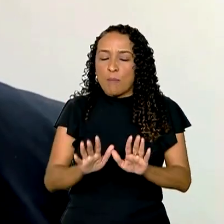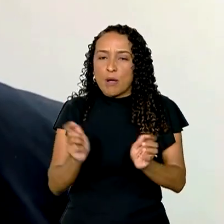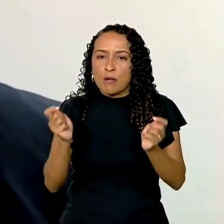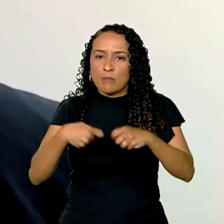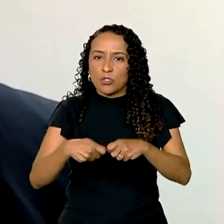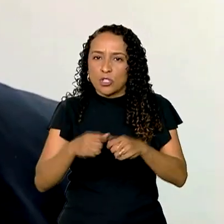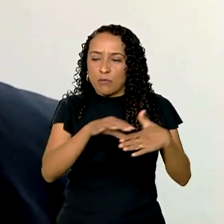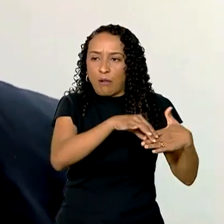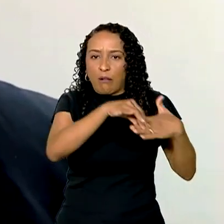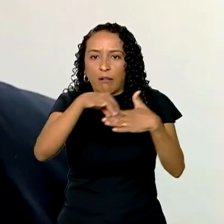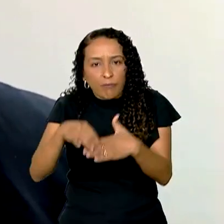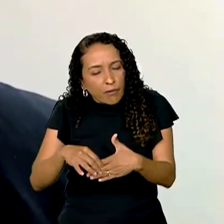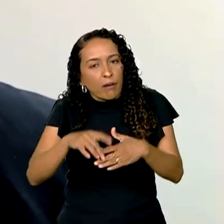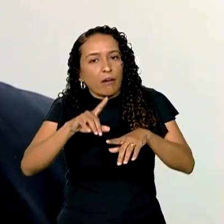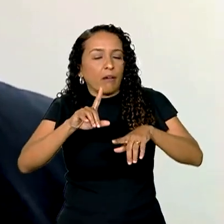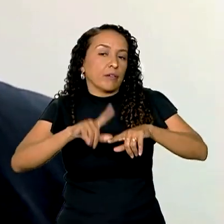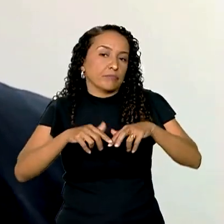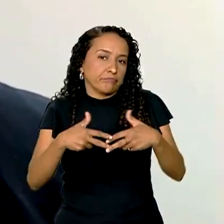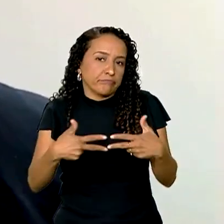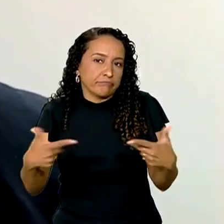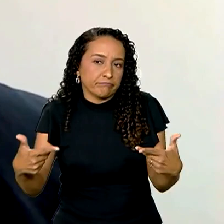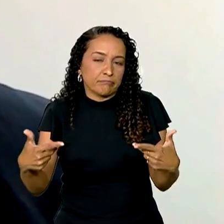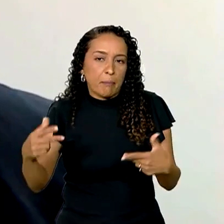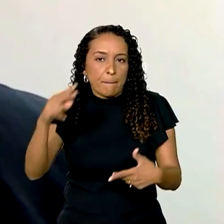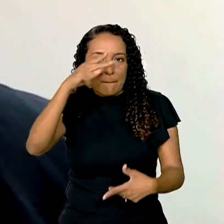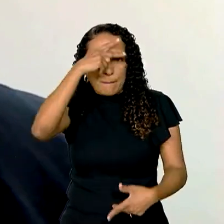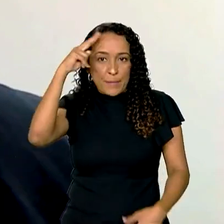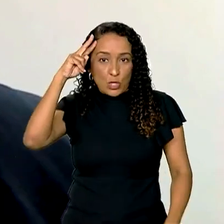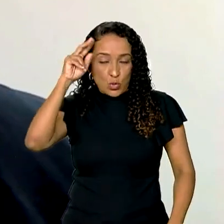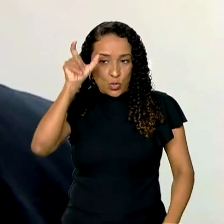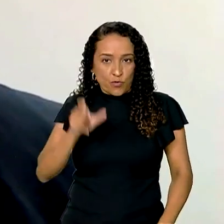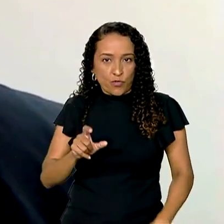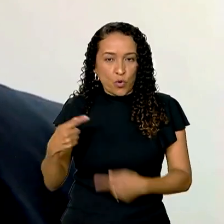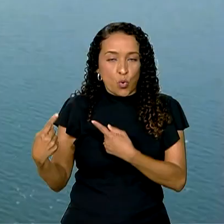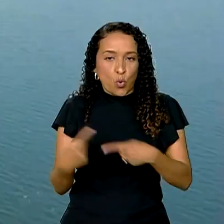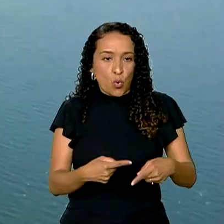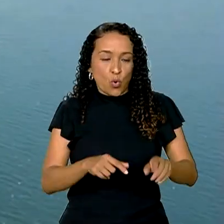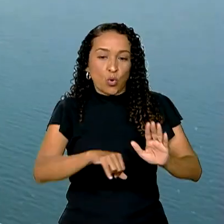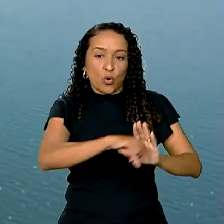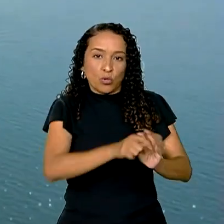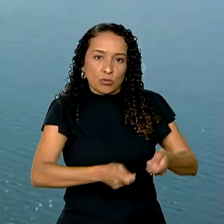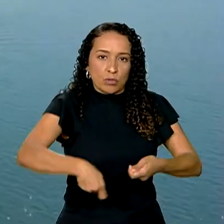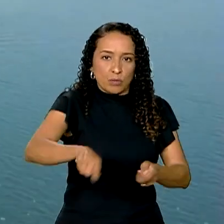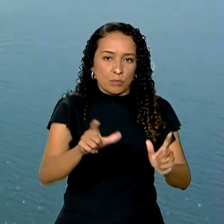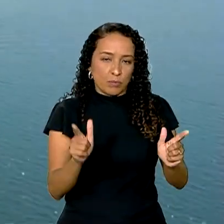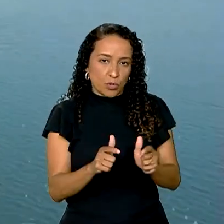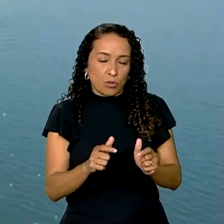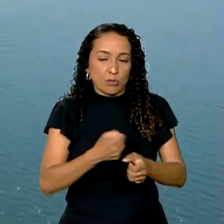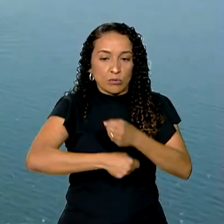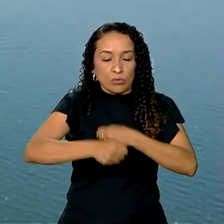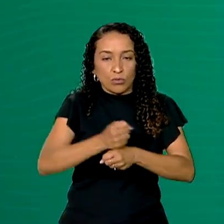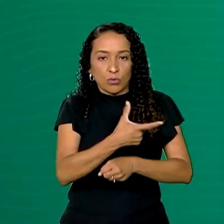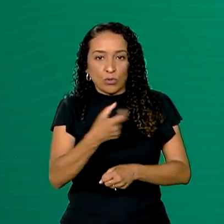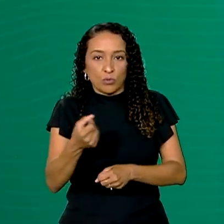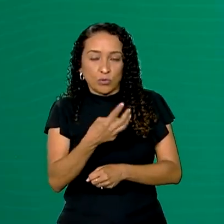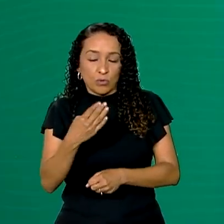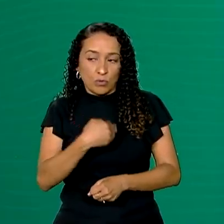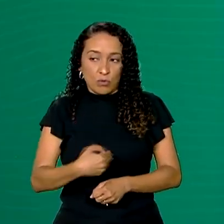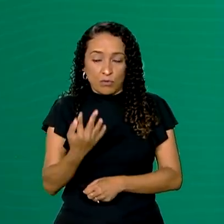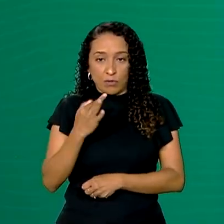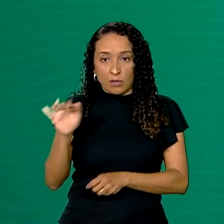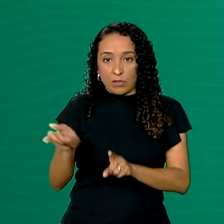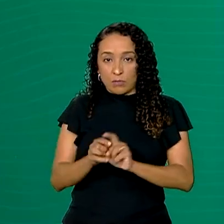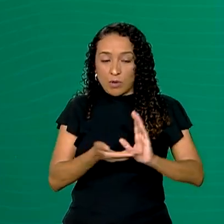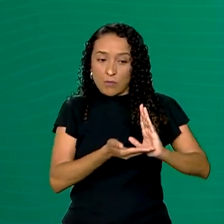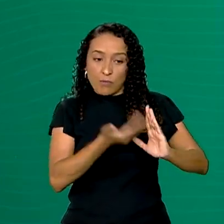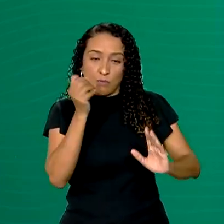capacidade de transporte de militares ou civis no combate ao garimpo é menor. Em 2023, o governo federal também